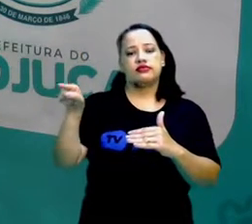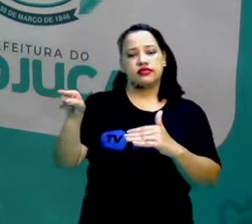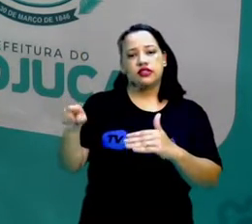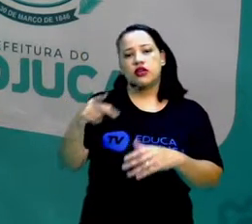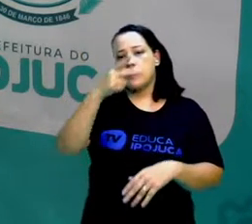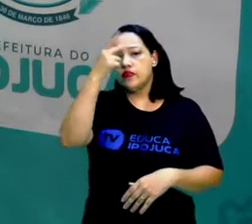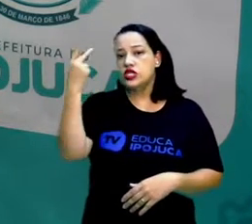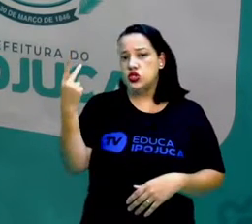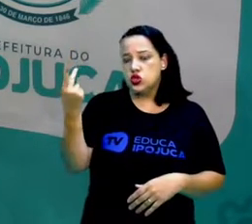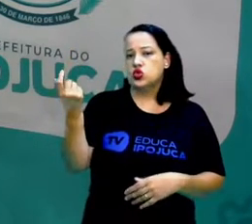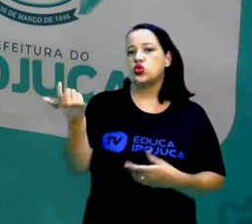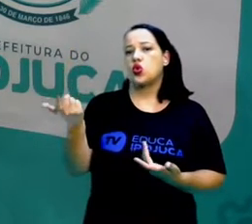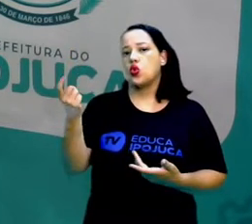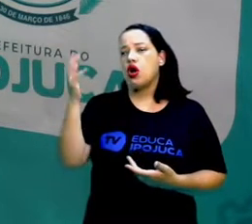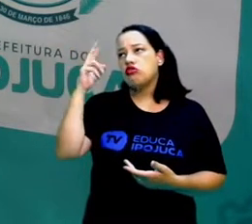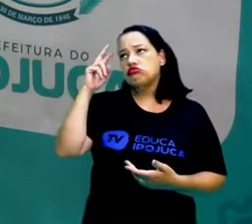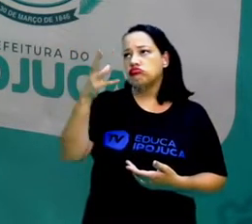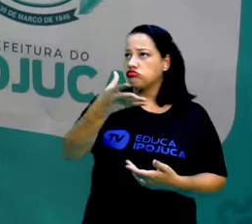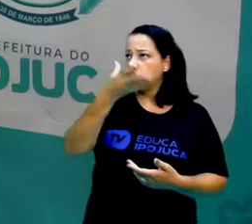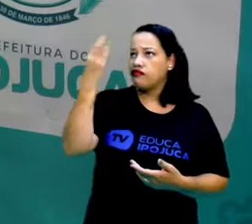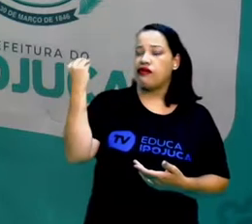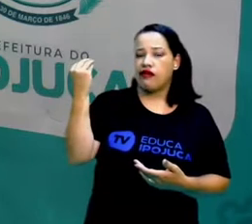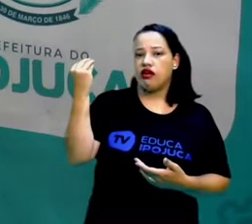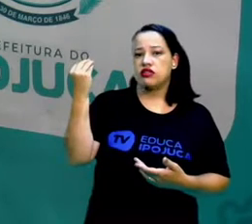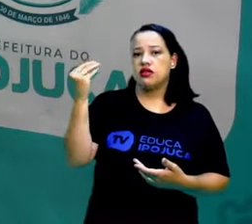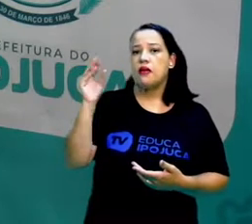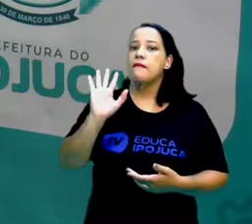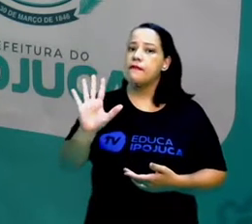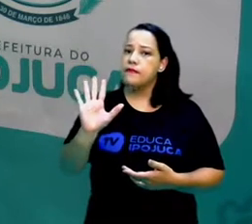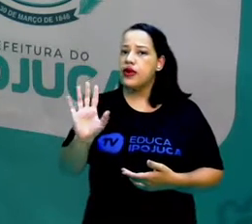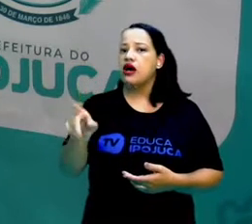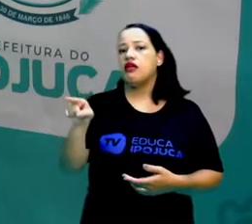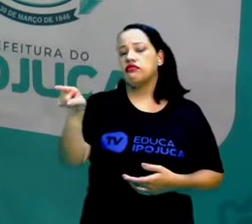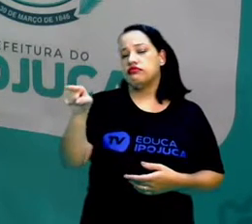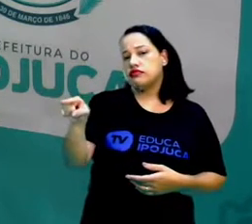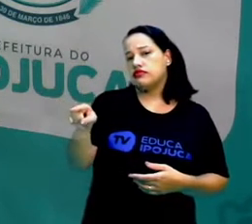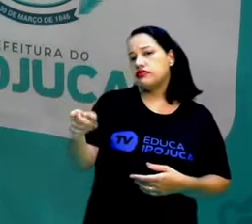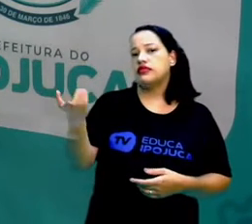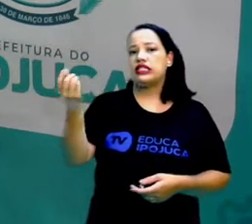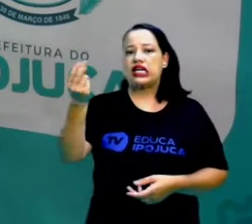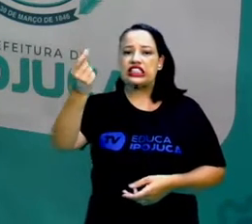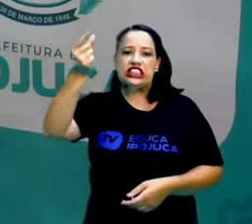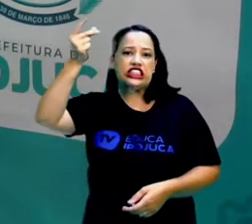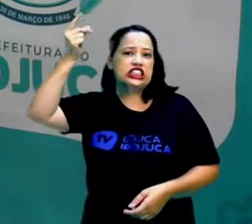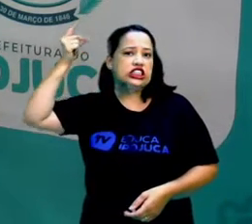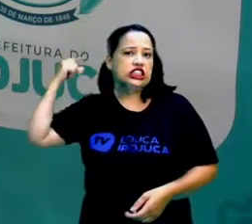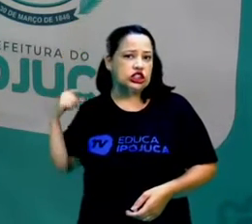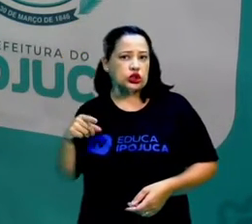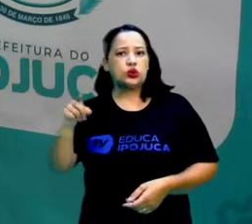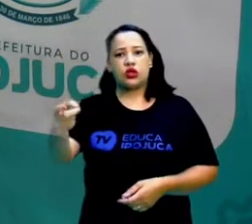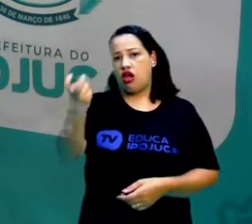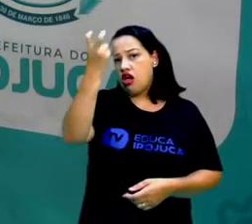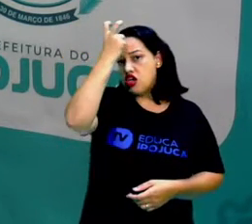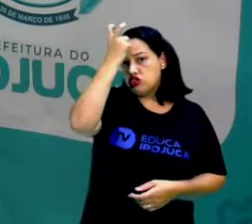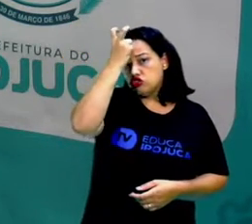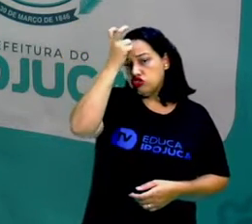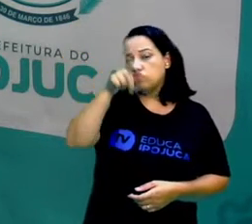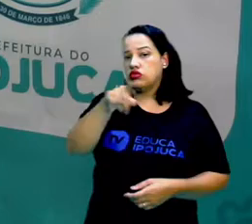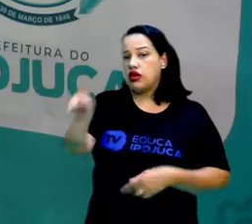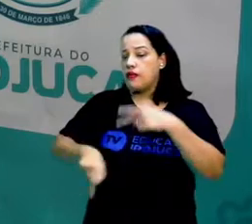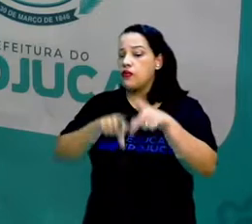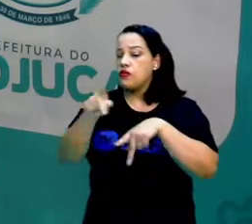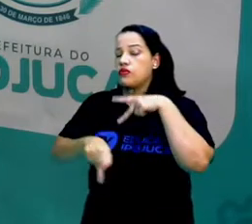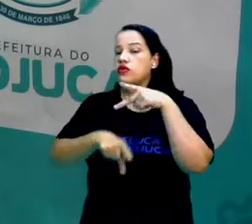Muitas pessoas não consideram não lembro mais o um cubo exemplo é que a gente veio espinhos ele é uma